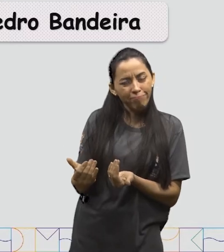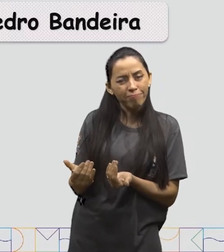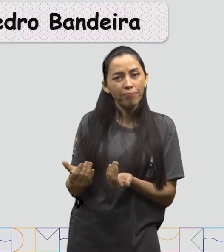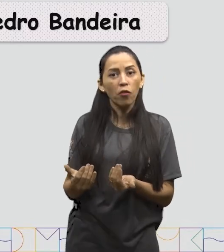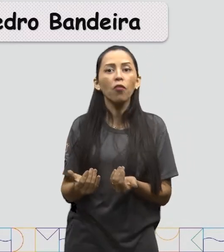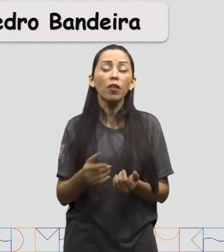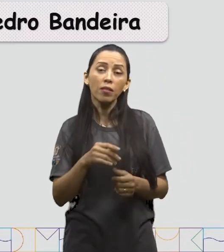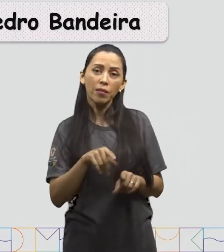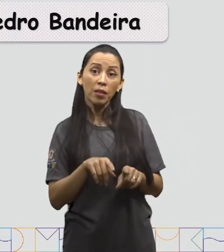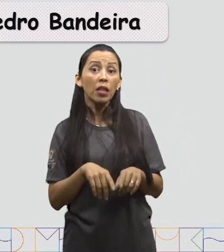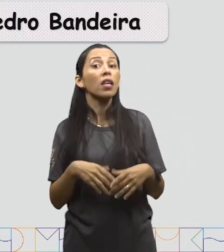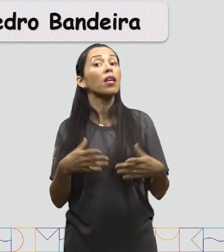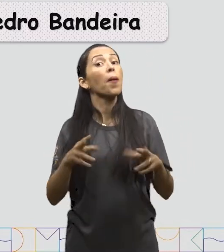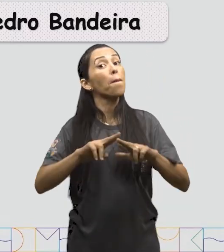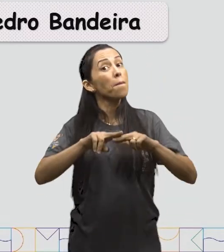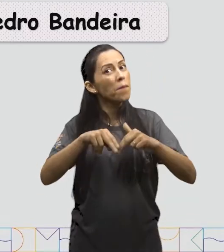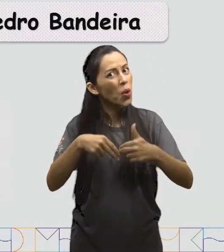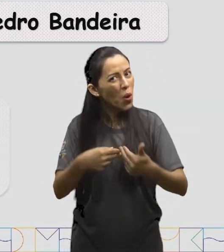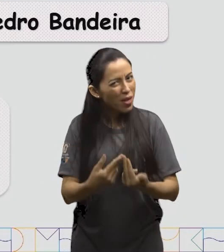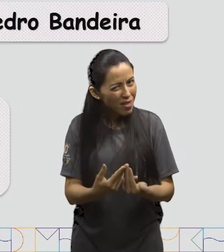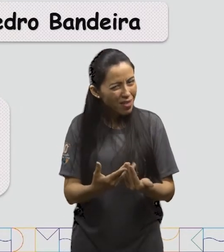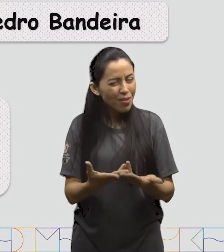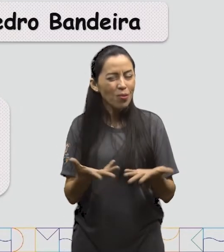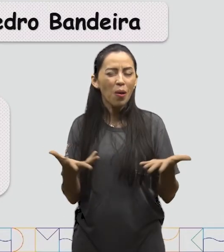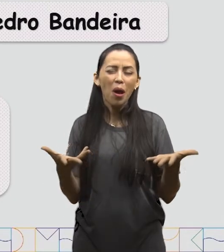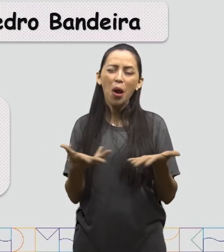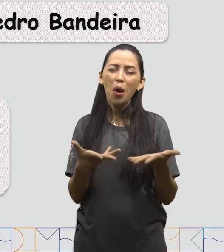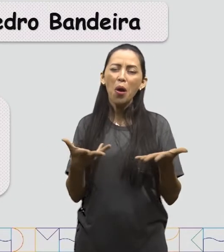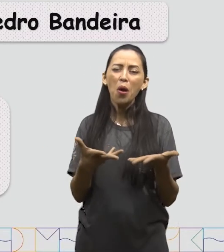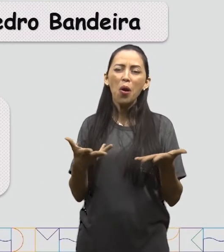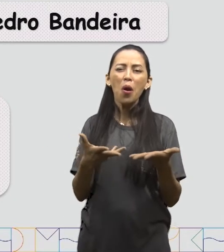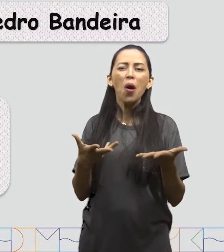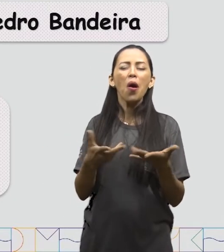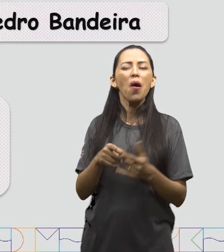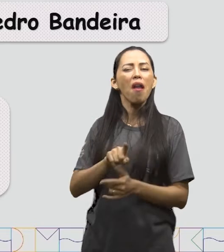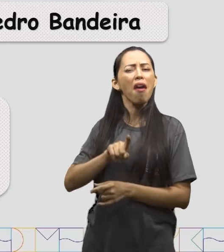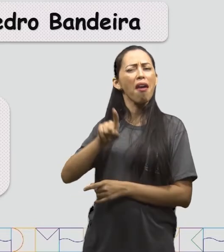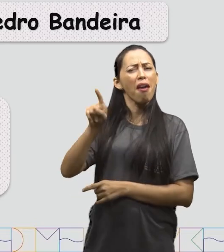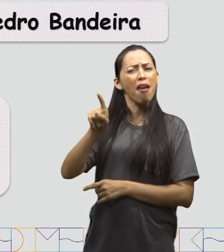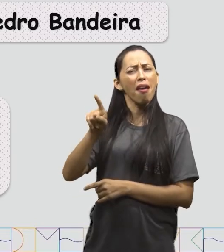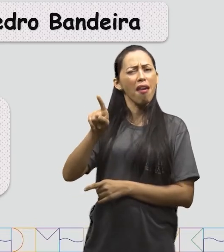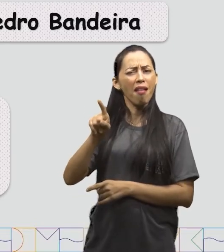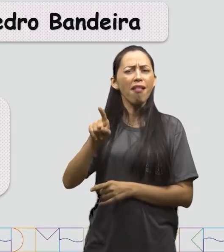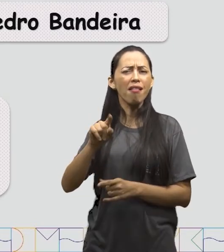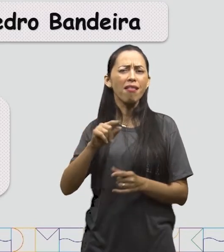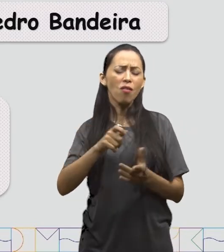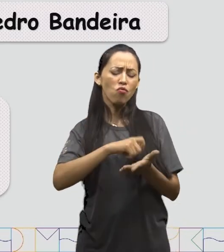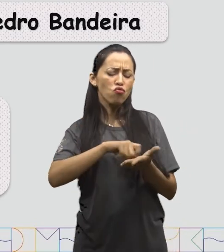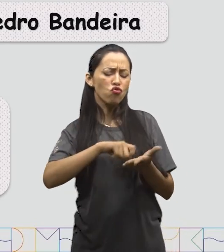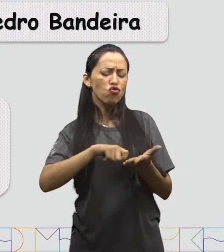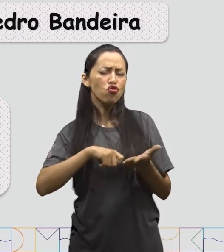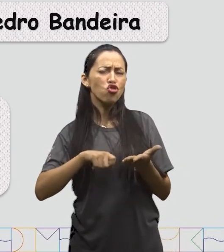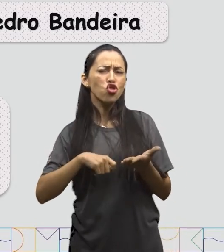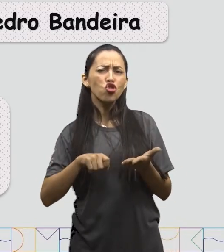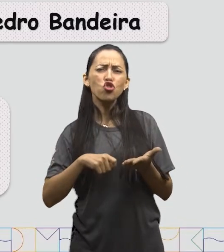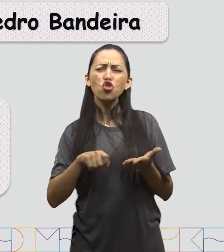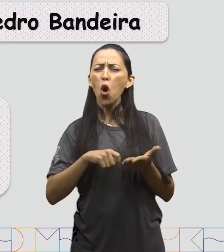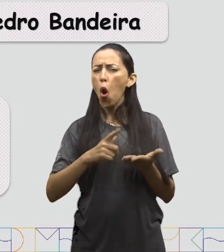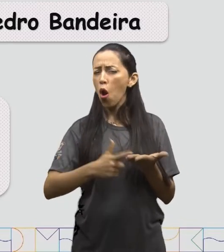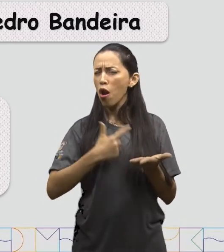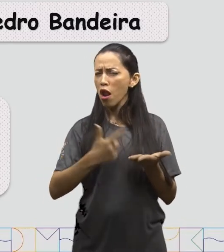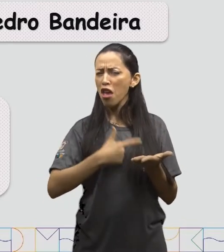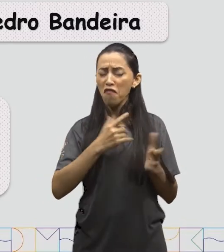os adolescentes e jovens. E por isso, ele é considerado o autor de literatura juvenil com